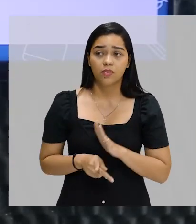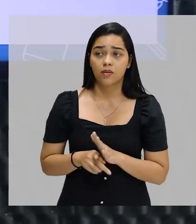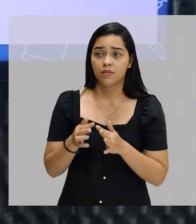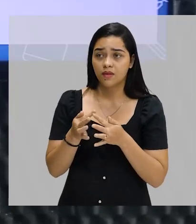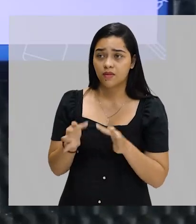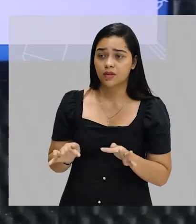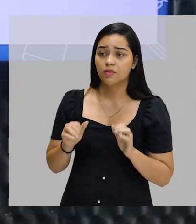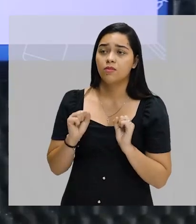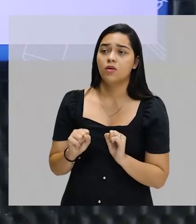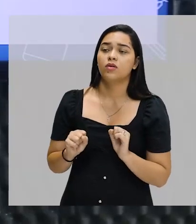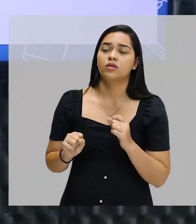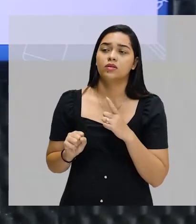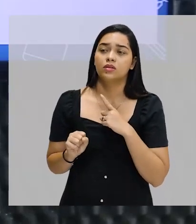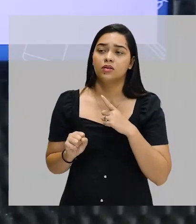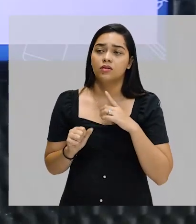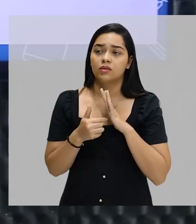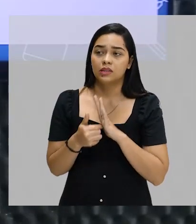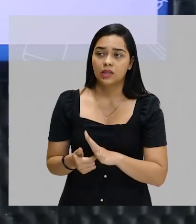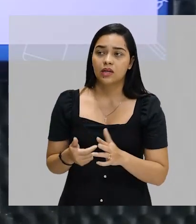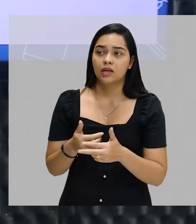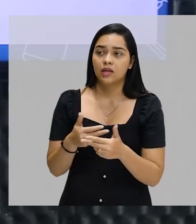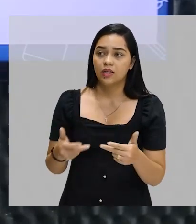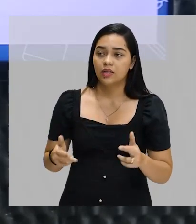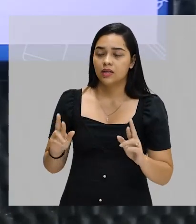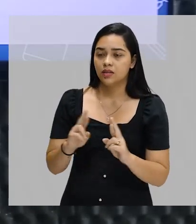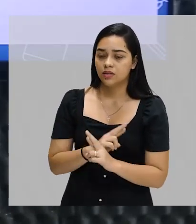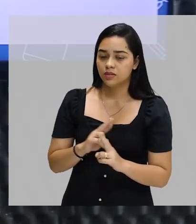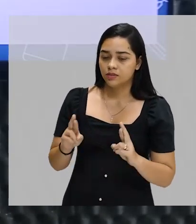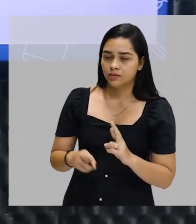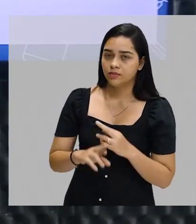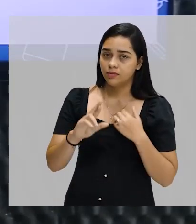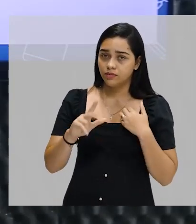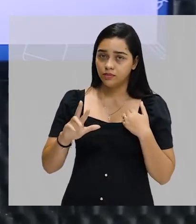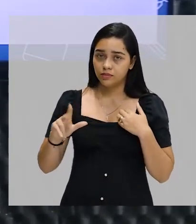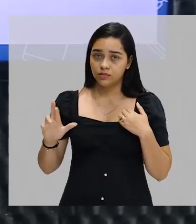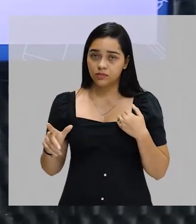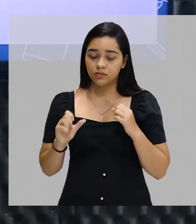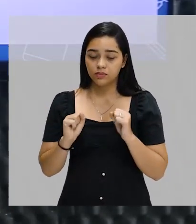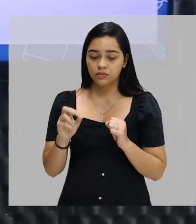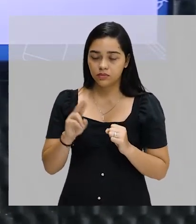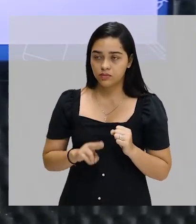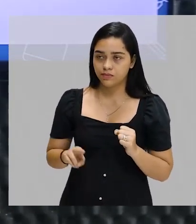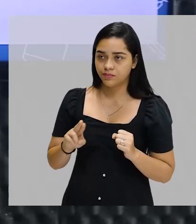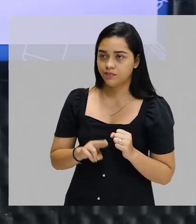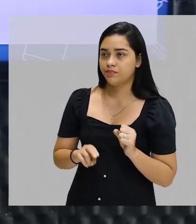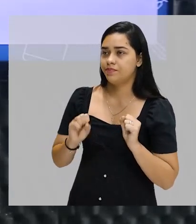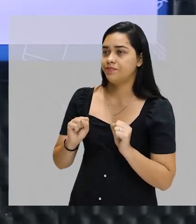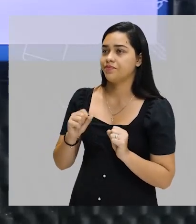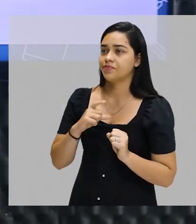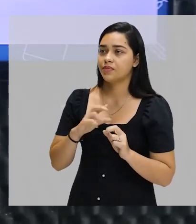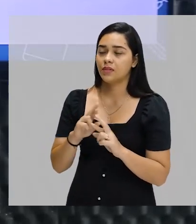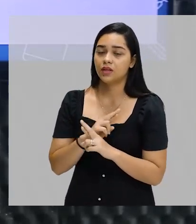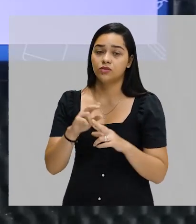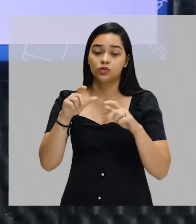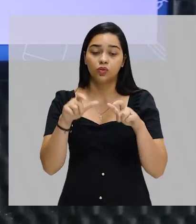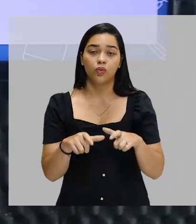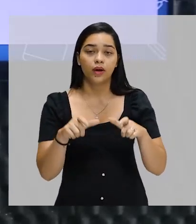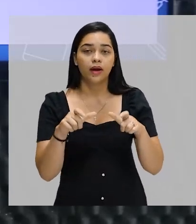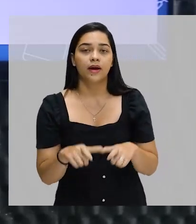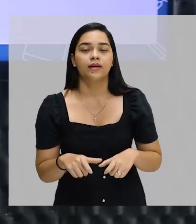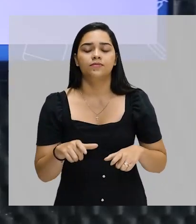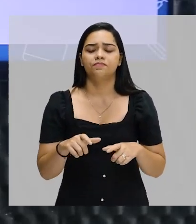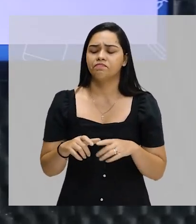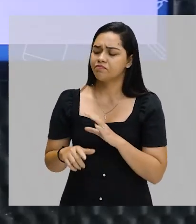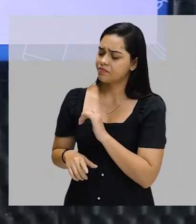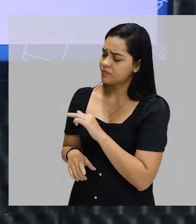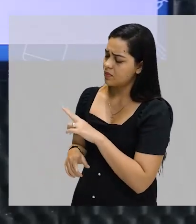frase, elas podem indicar muitas relações diferentes. Eu posso usar uma preposição para estabelecer uma relação de lugar.